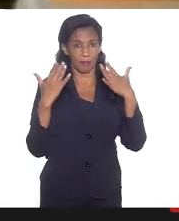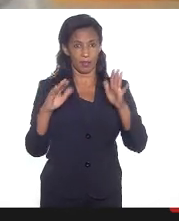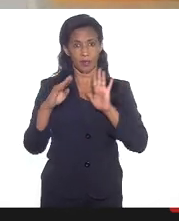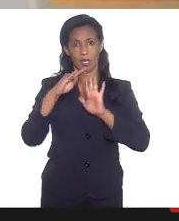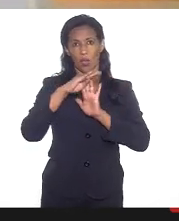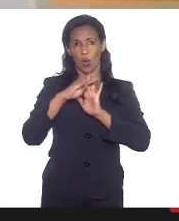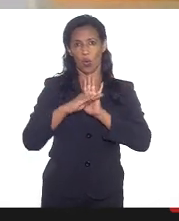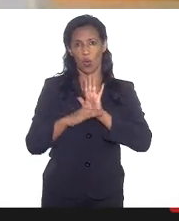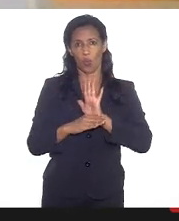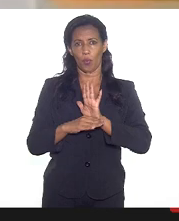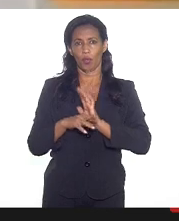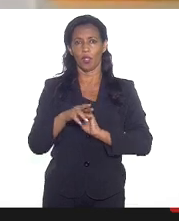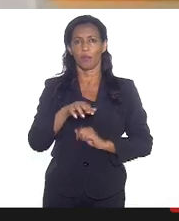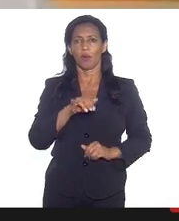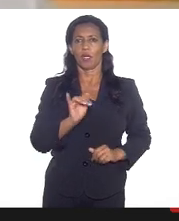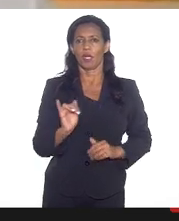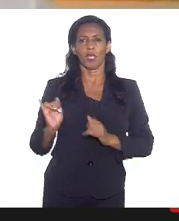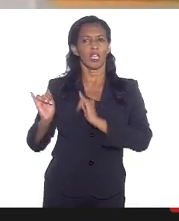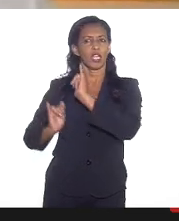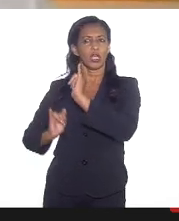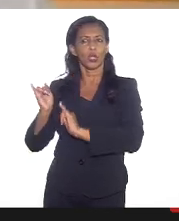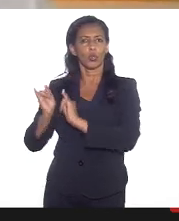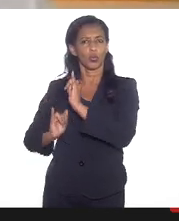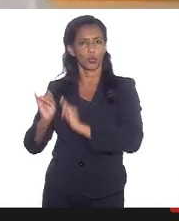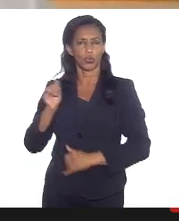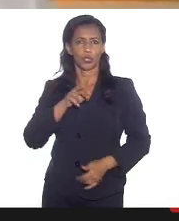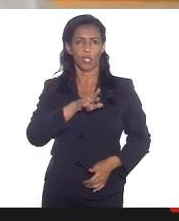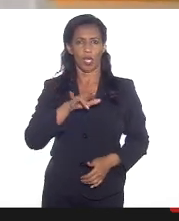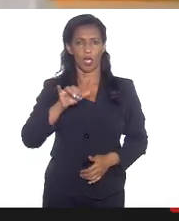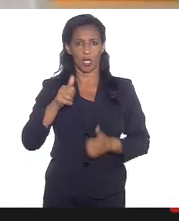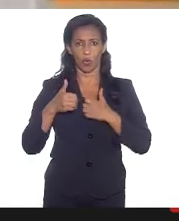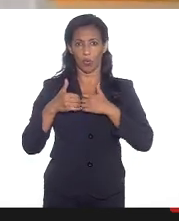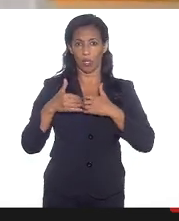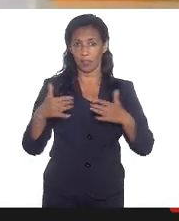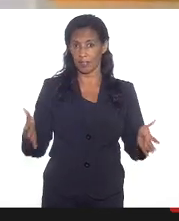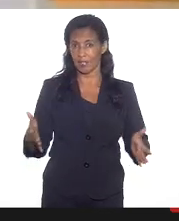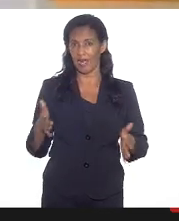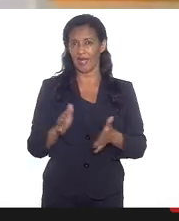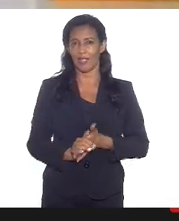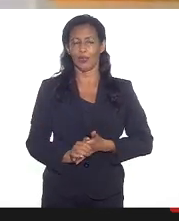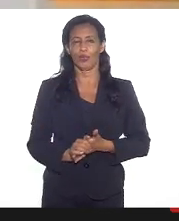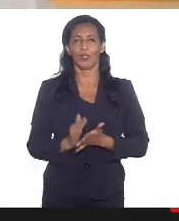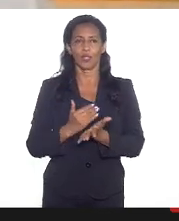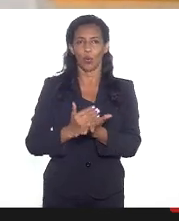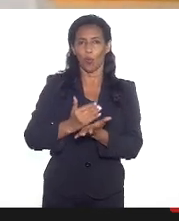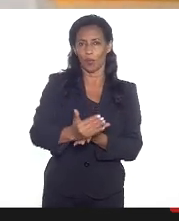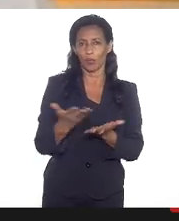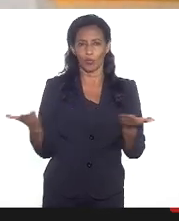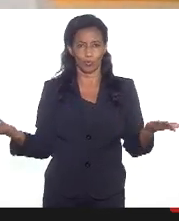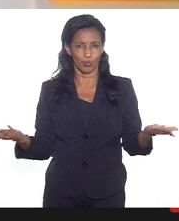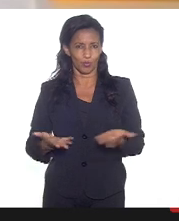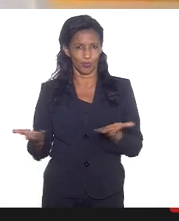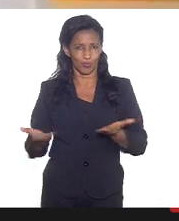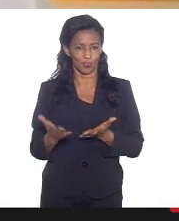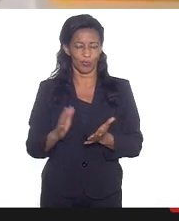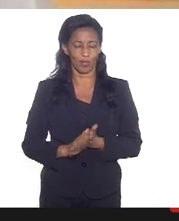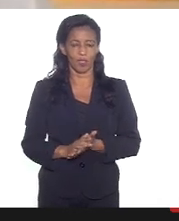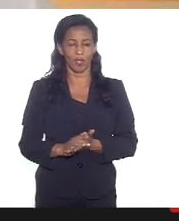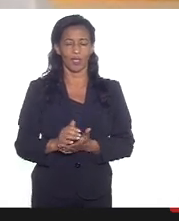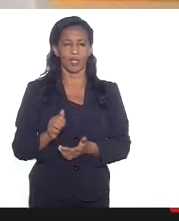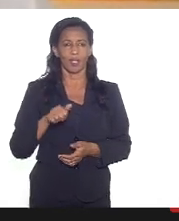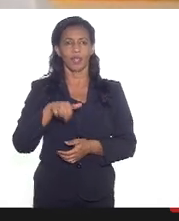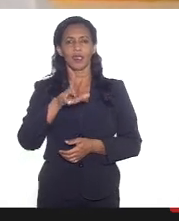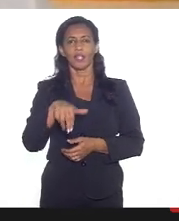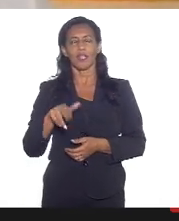programa Indústria Rio, lançado pelo Estado do Rio de Janeiro, que está na sua fase inicial agora e que deve